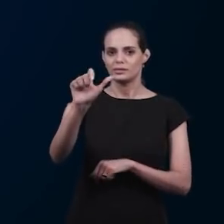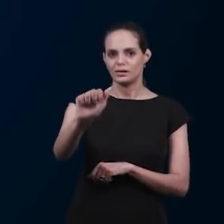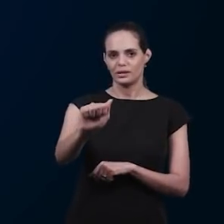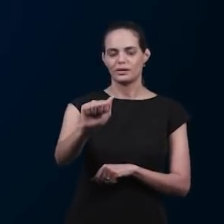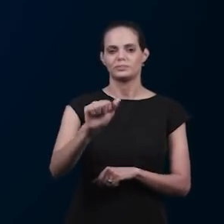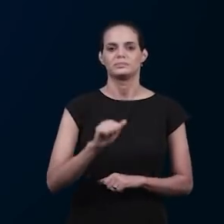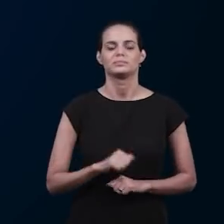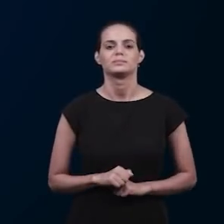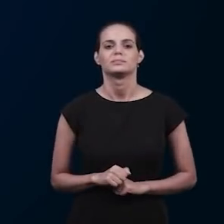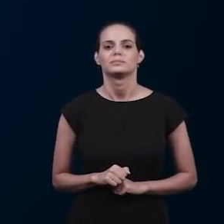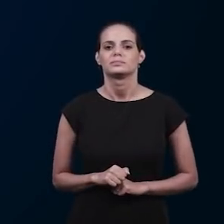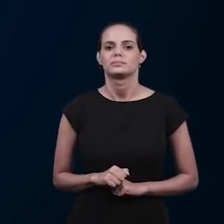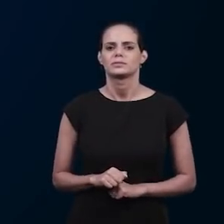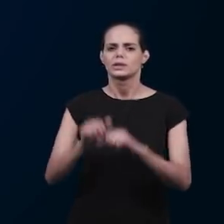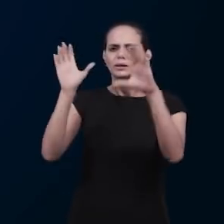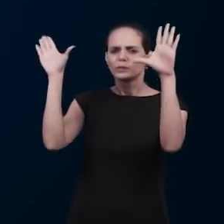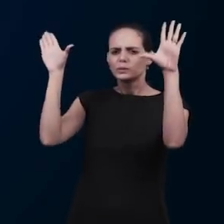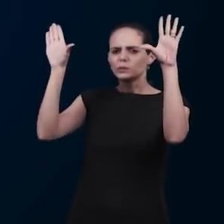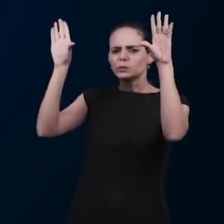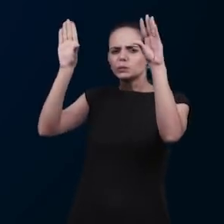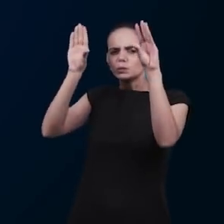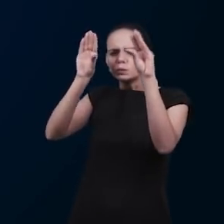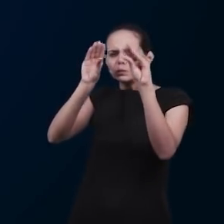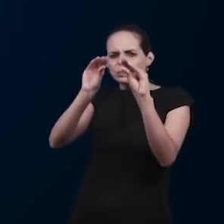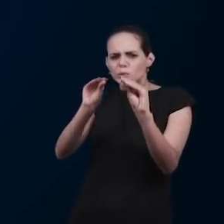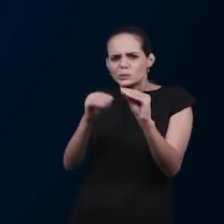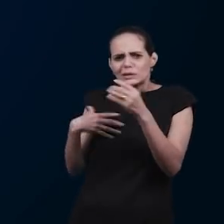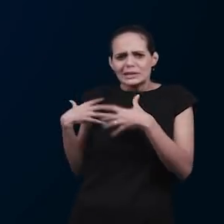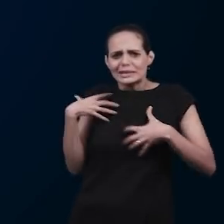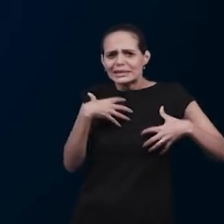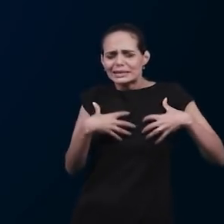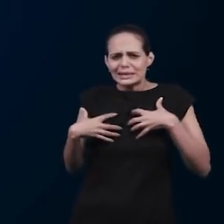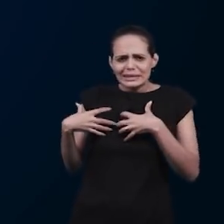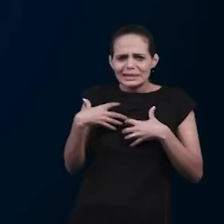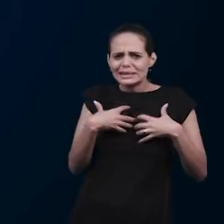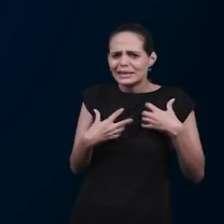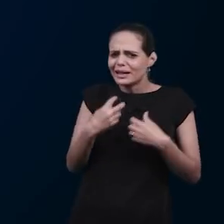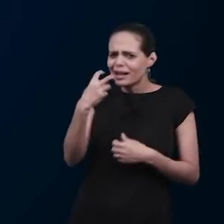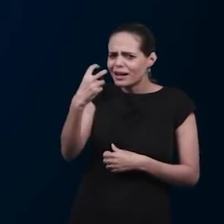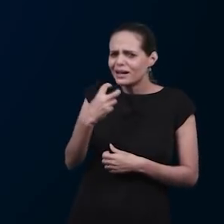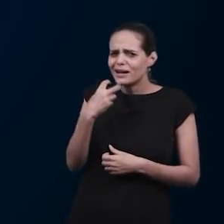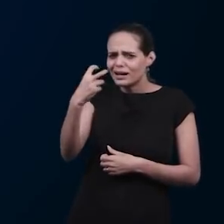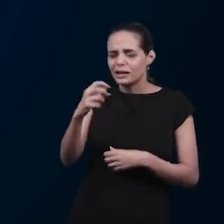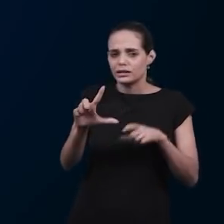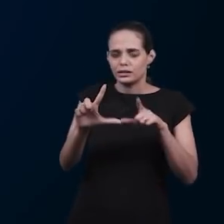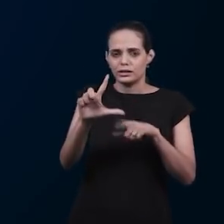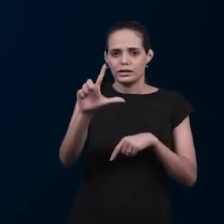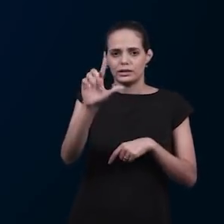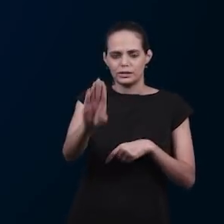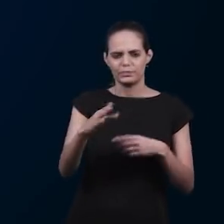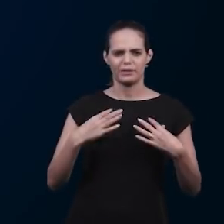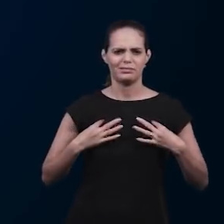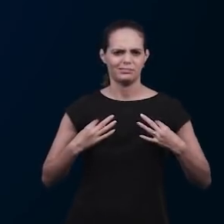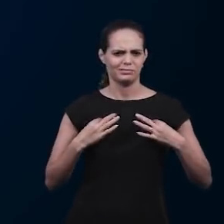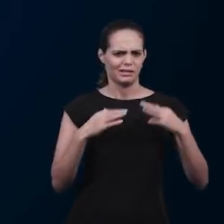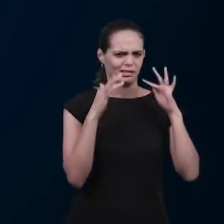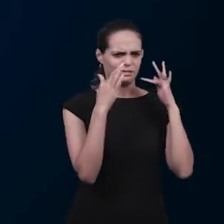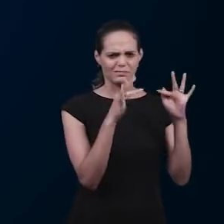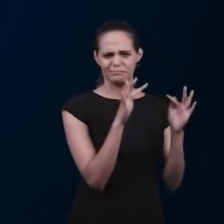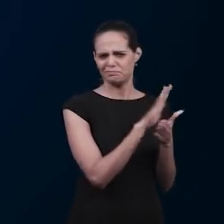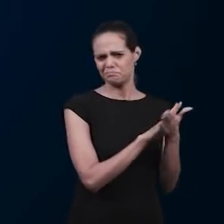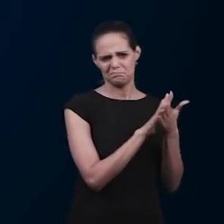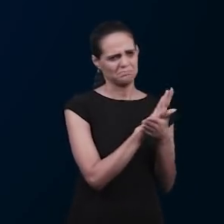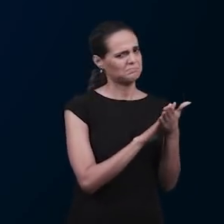da letra A: trevas e desespero, gritos, e da letra B: